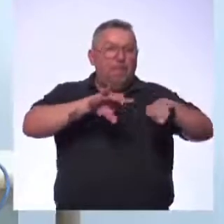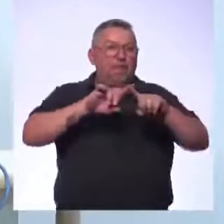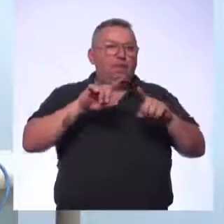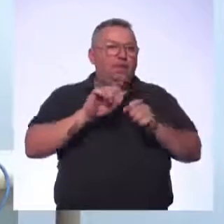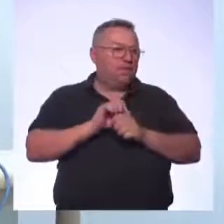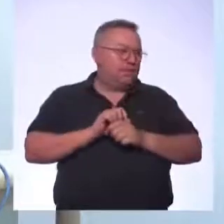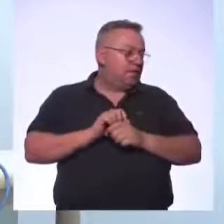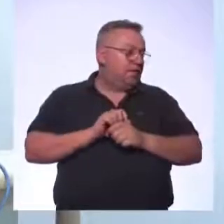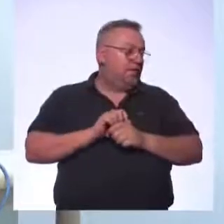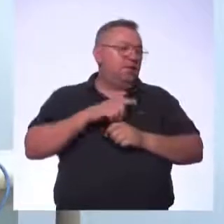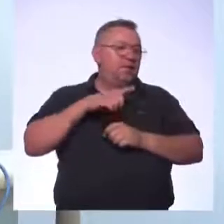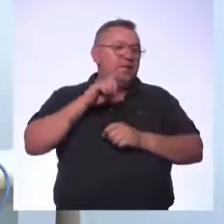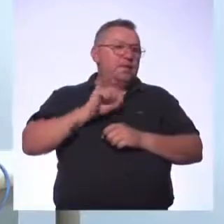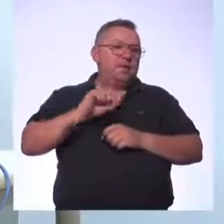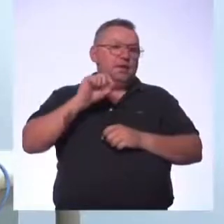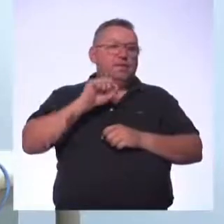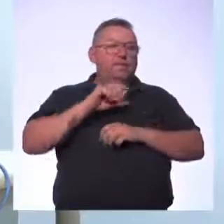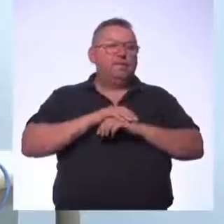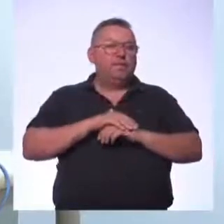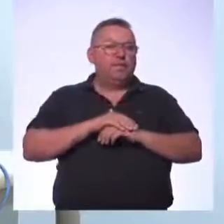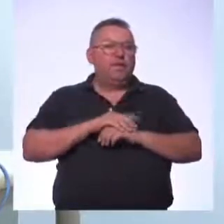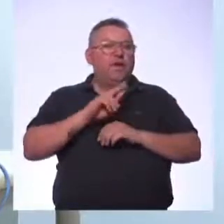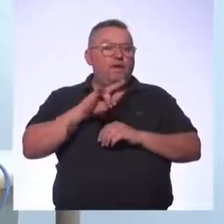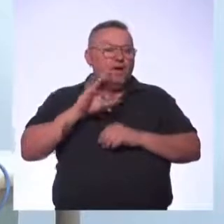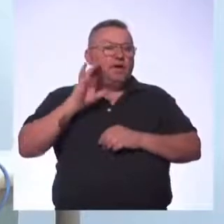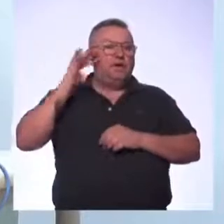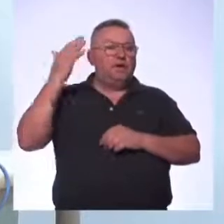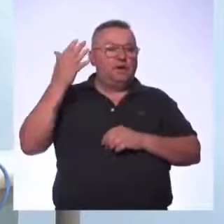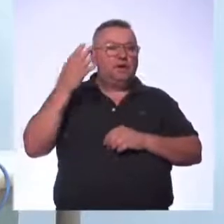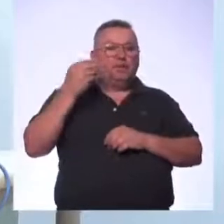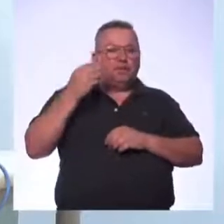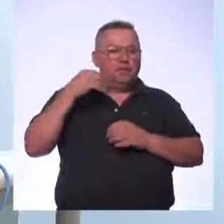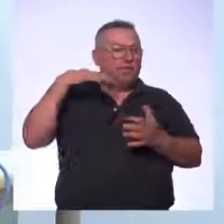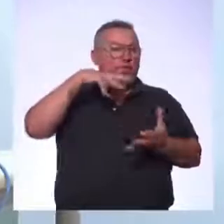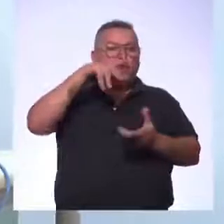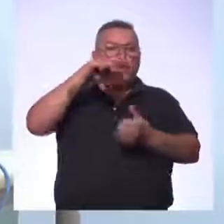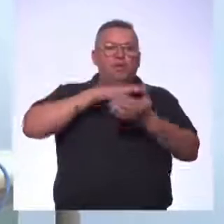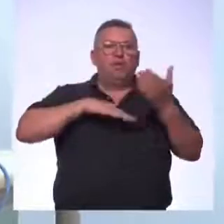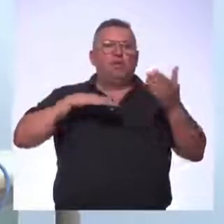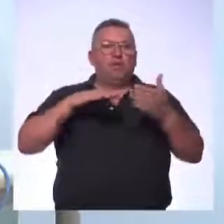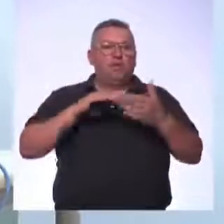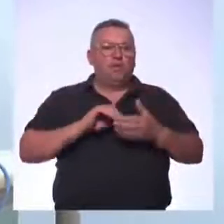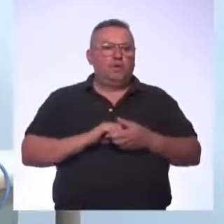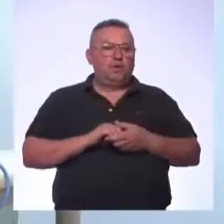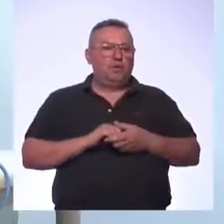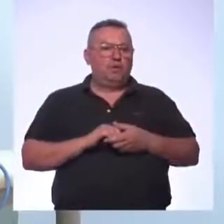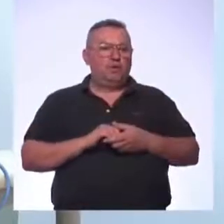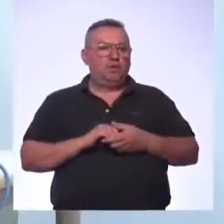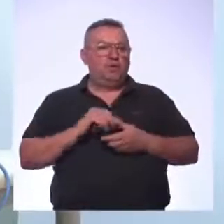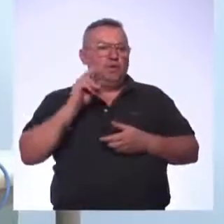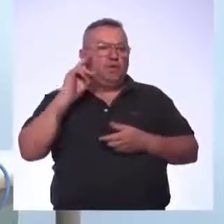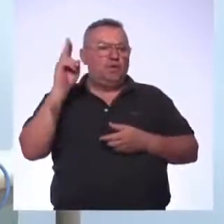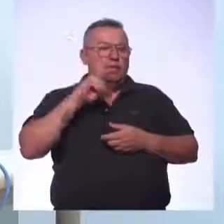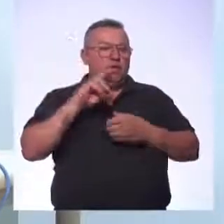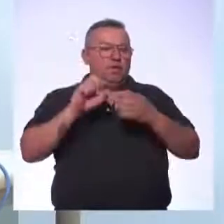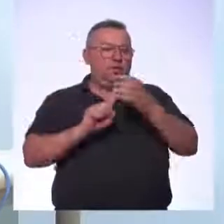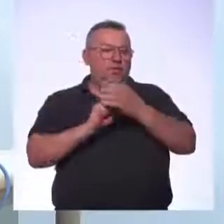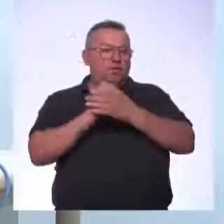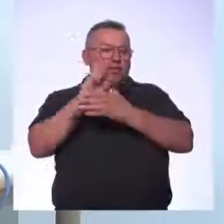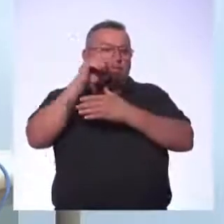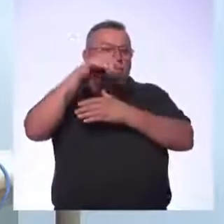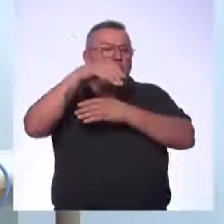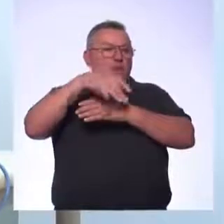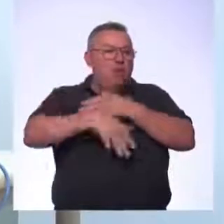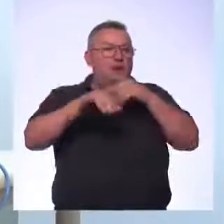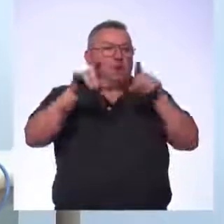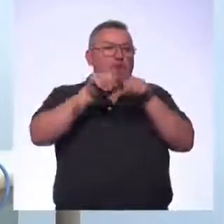essas deformações na litosfera. Então, isso aí vai acontecer no mundo todo, tudo bem? Vamos ver aí o vulcanismo e a